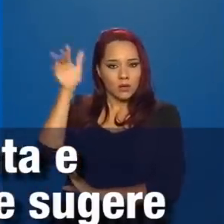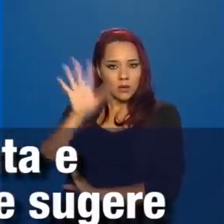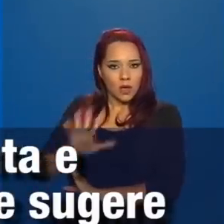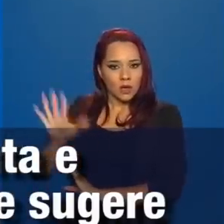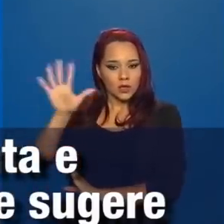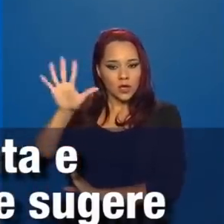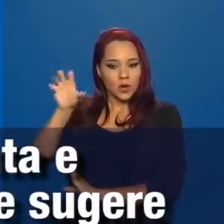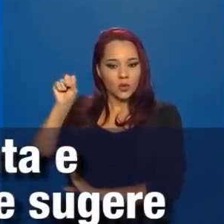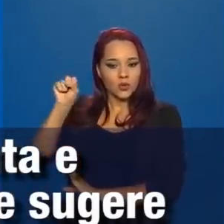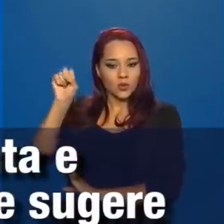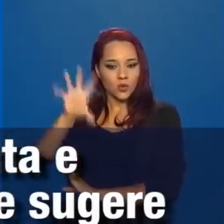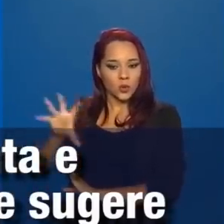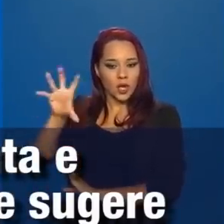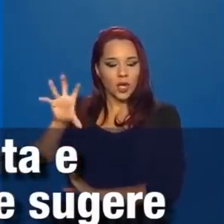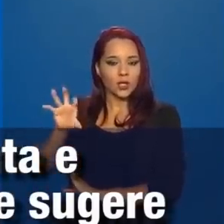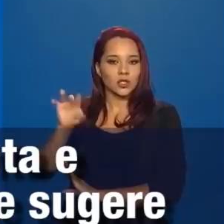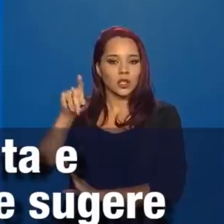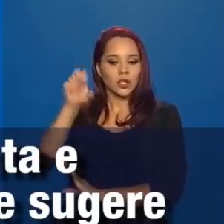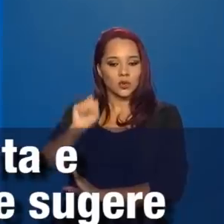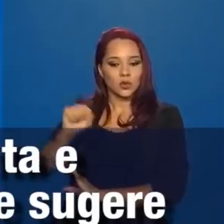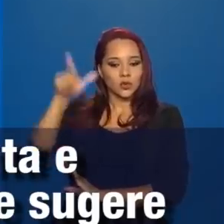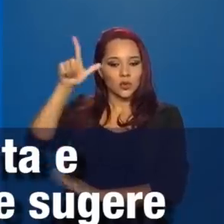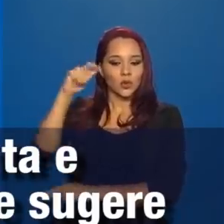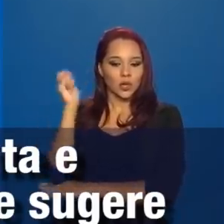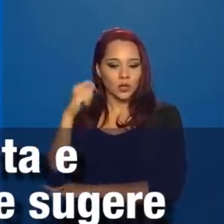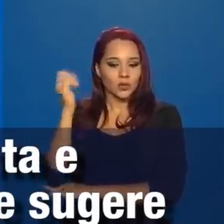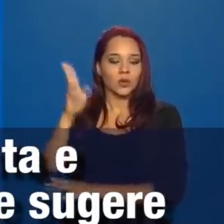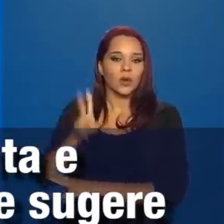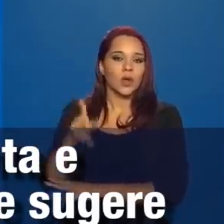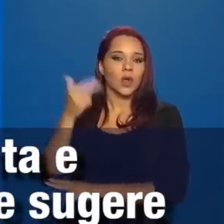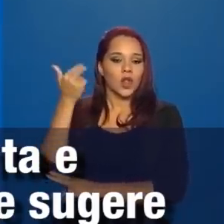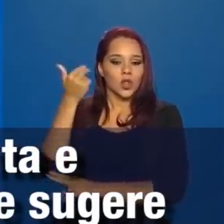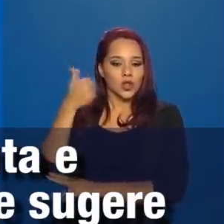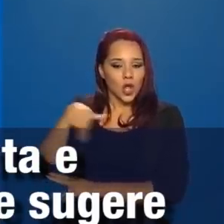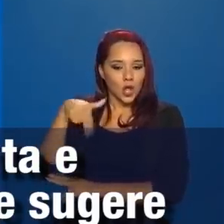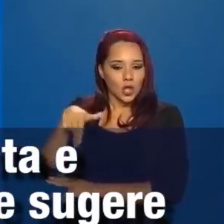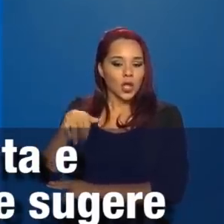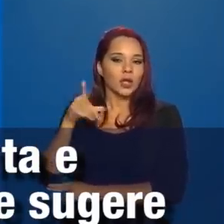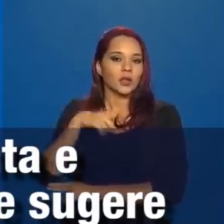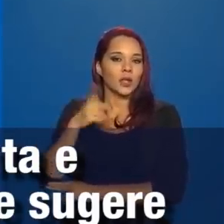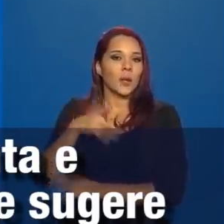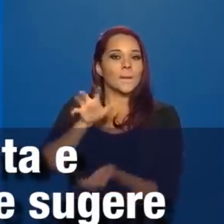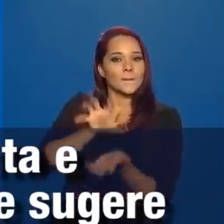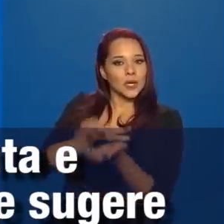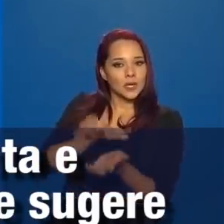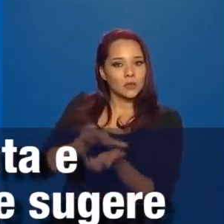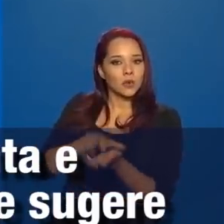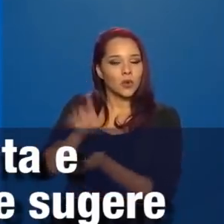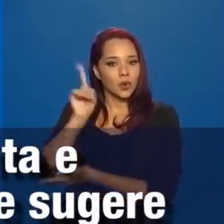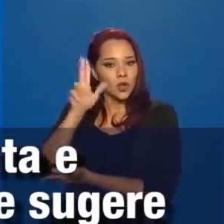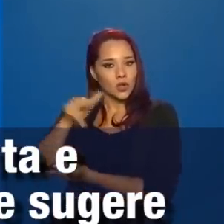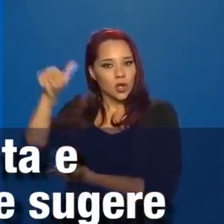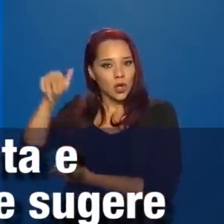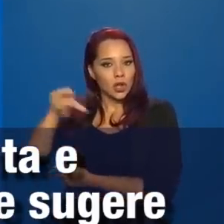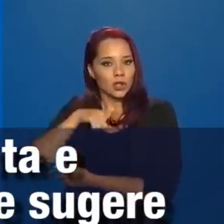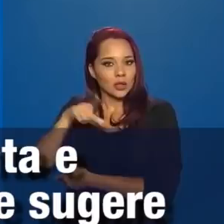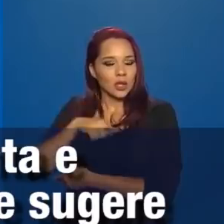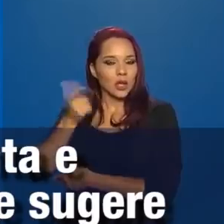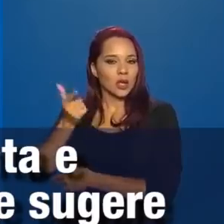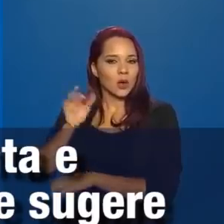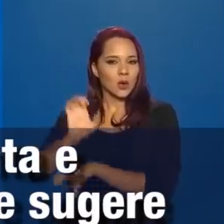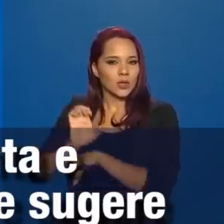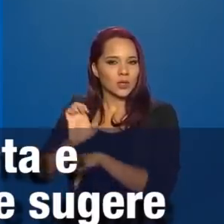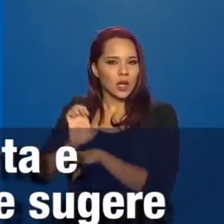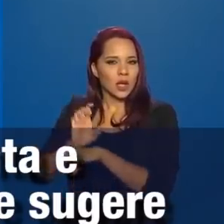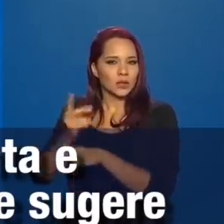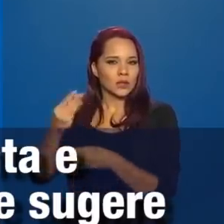região Sudeste, na região Sul, Rio Grande do Sul, na região Nordeste temos Pernambuco e na região Norte